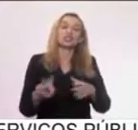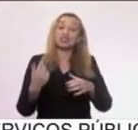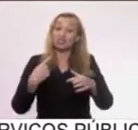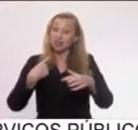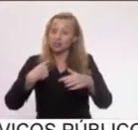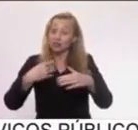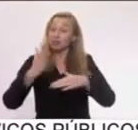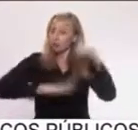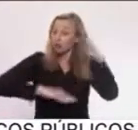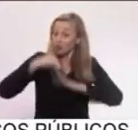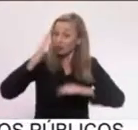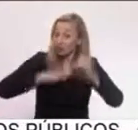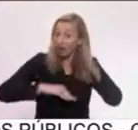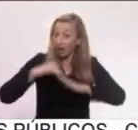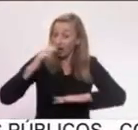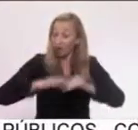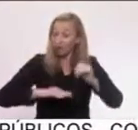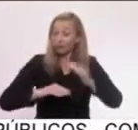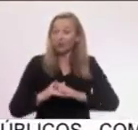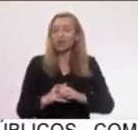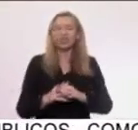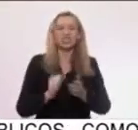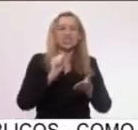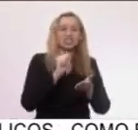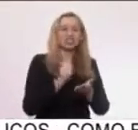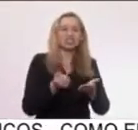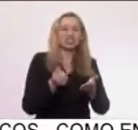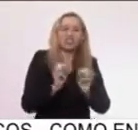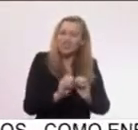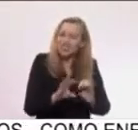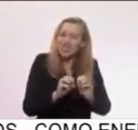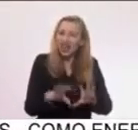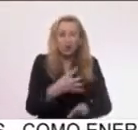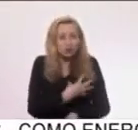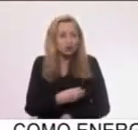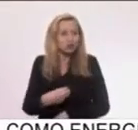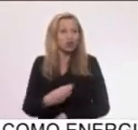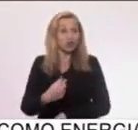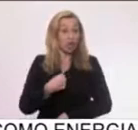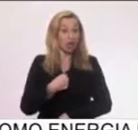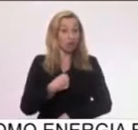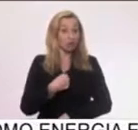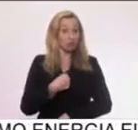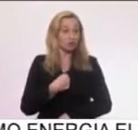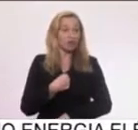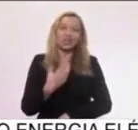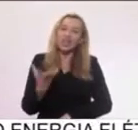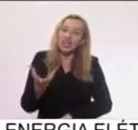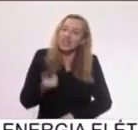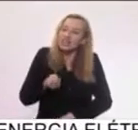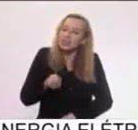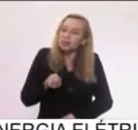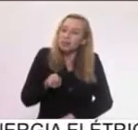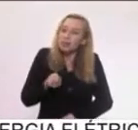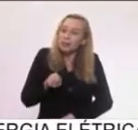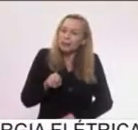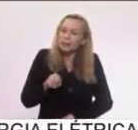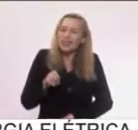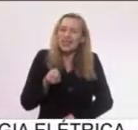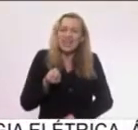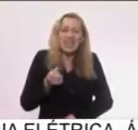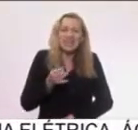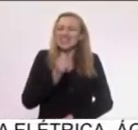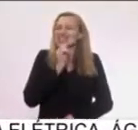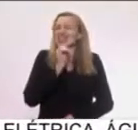atividade profissional, numa atividade de educar os filhos. E eu recebi